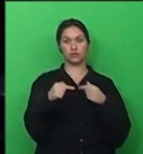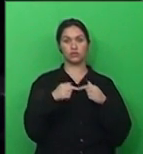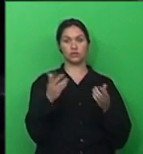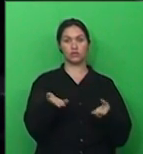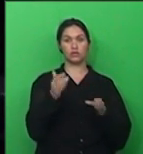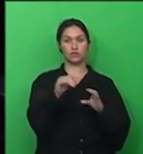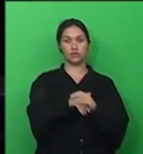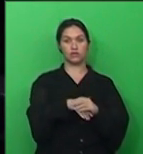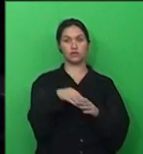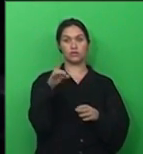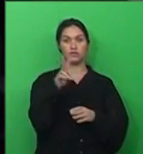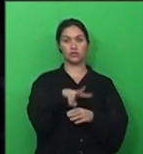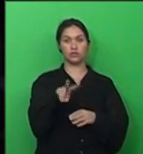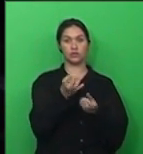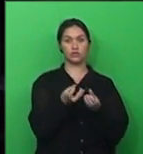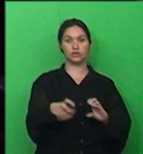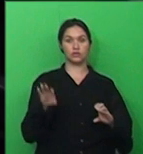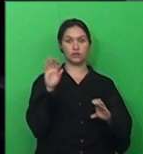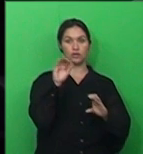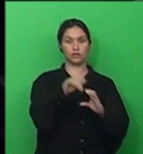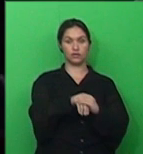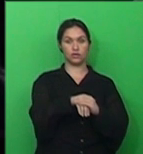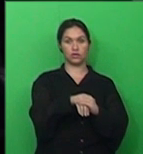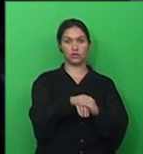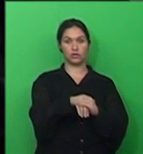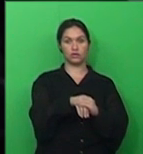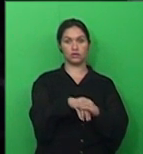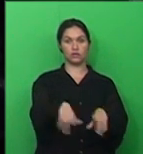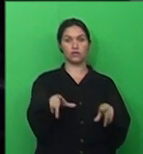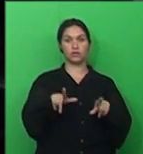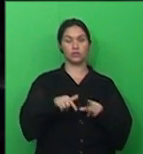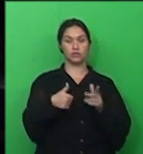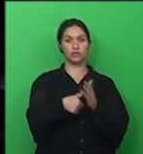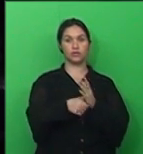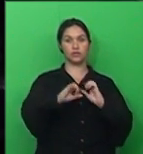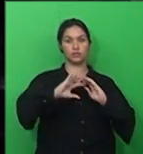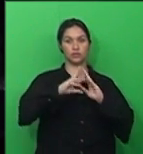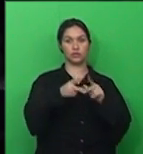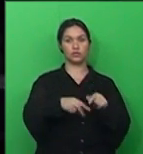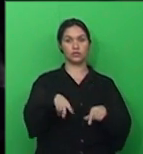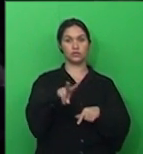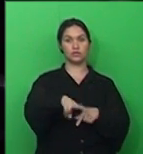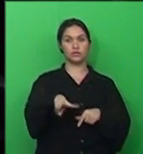em votação. Os contrários se manifestam, favorável permaneça como estão. Aprovado por unanimidade.